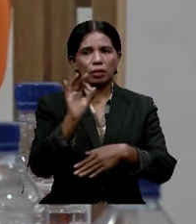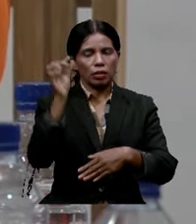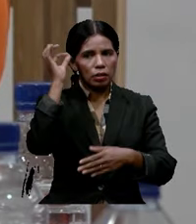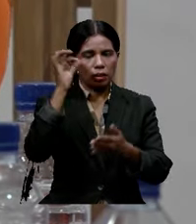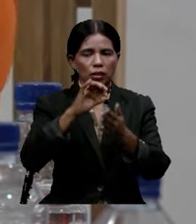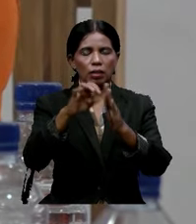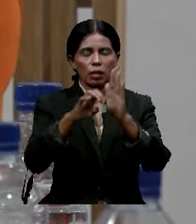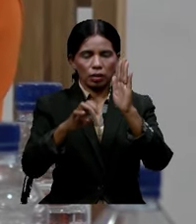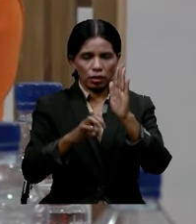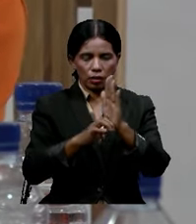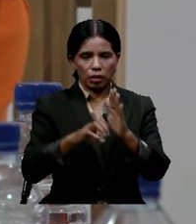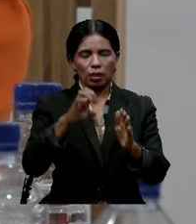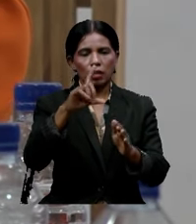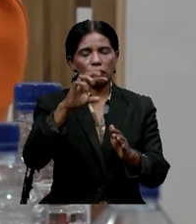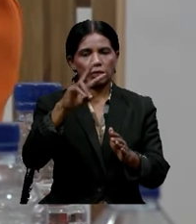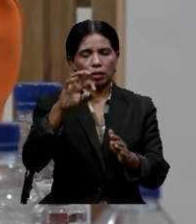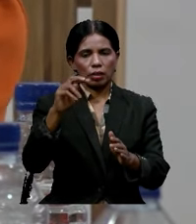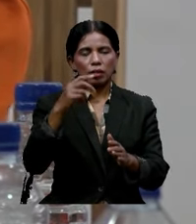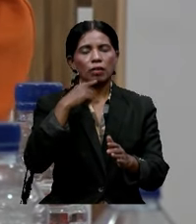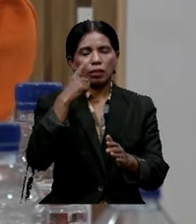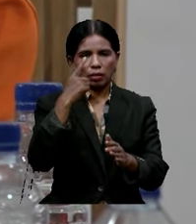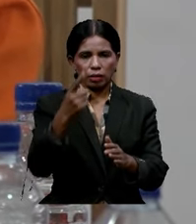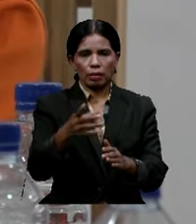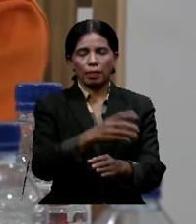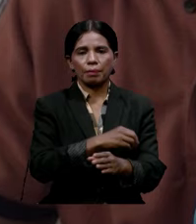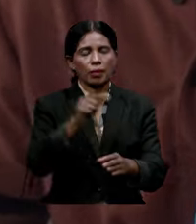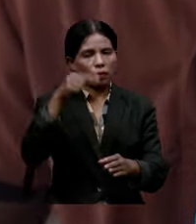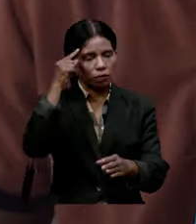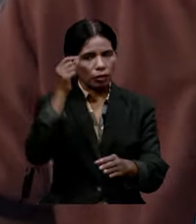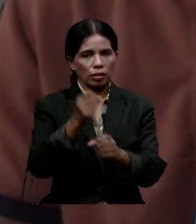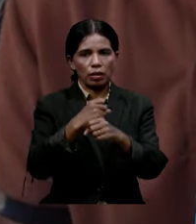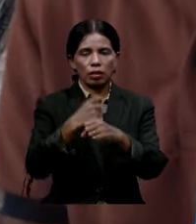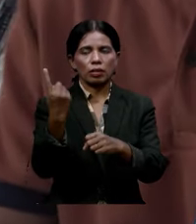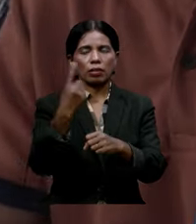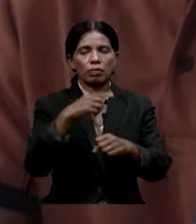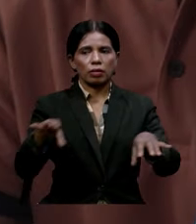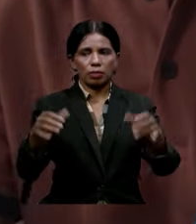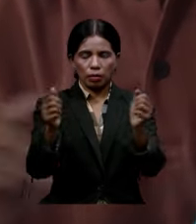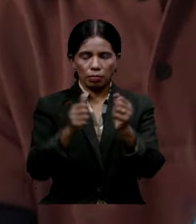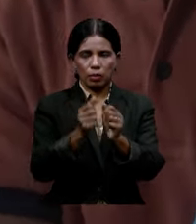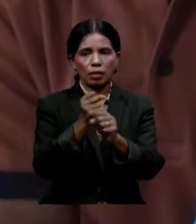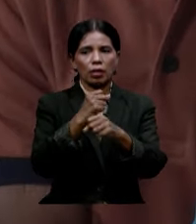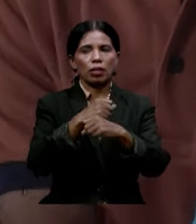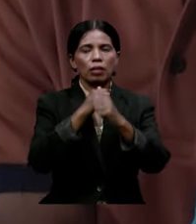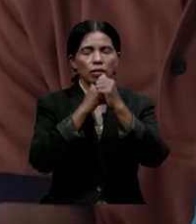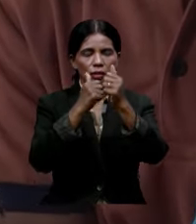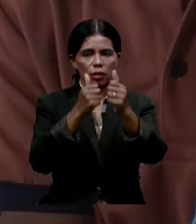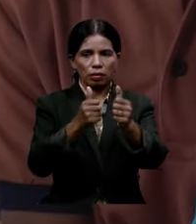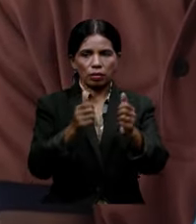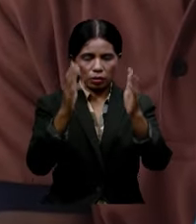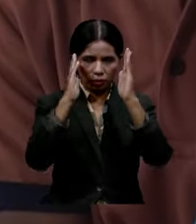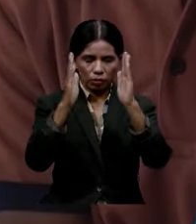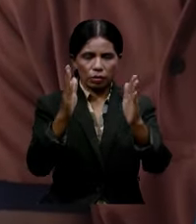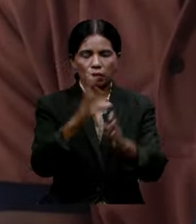Estado Igualdade, Elvina de Souza Carvalho Hateten, governo se halona fatin coordenação advocacia, no estratégia, lori